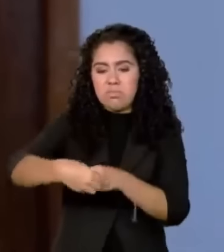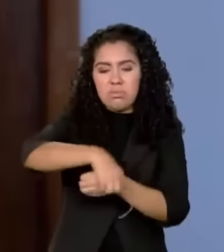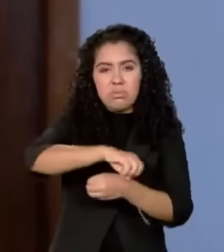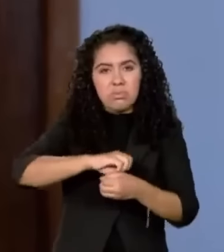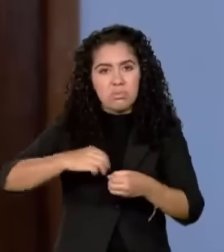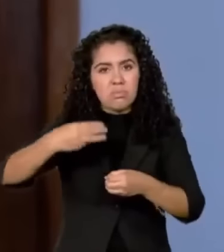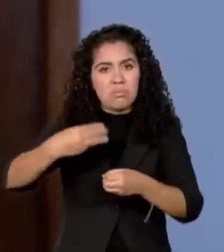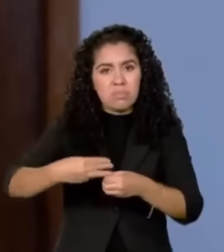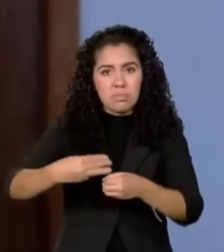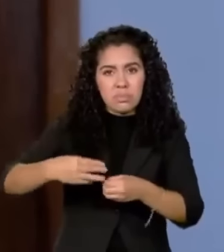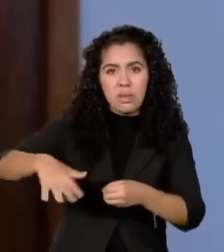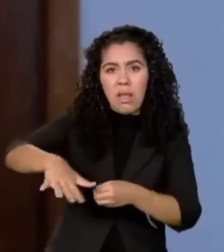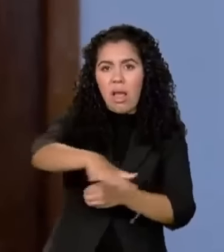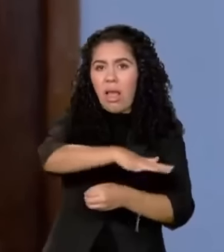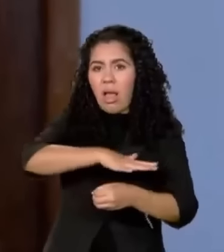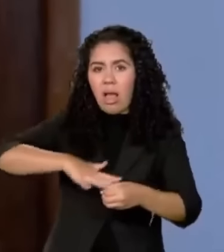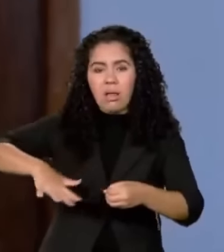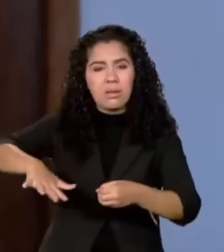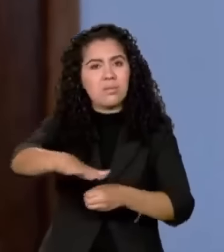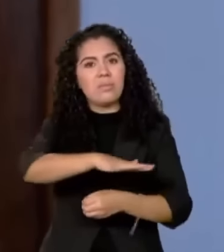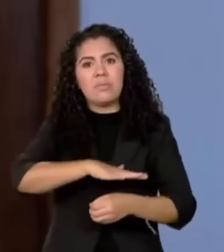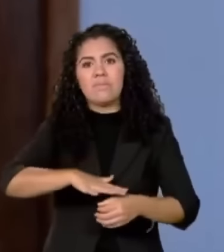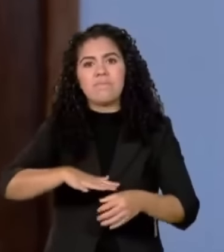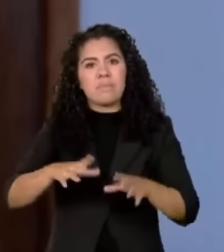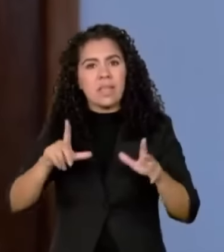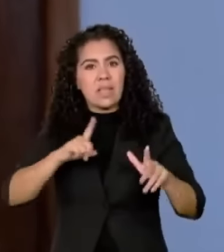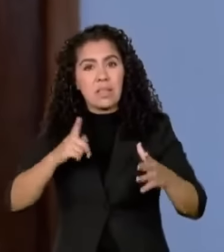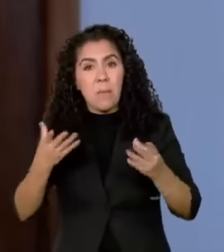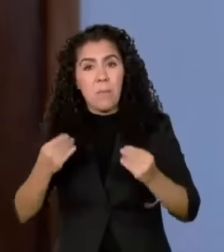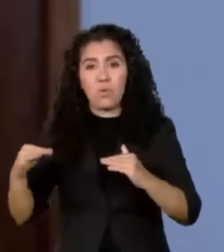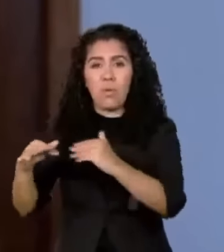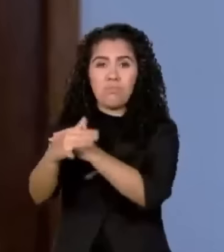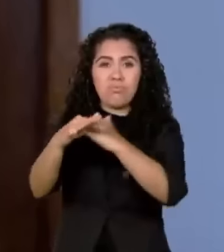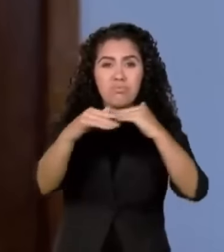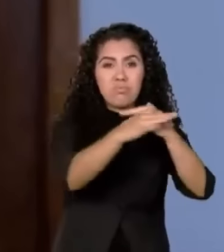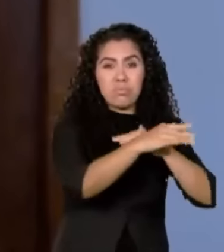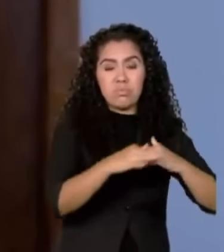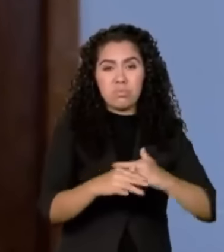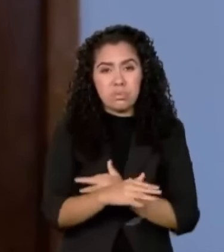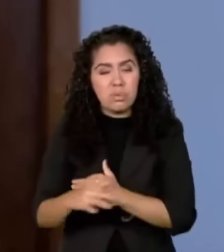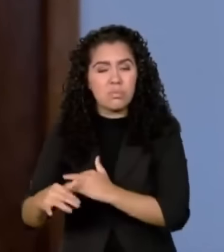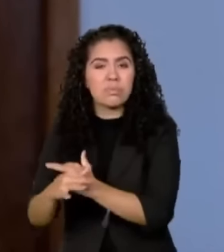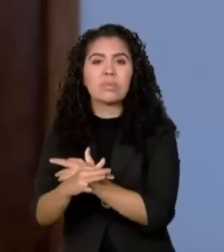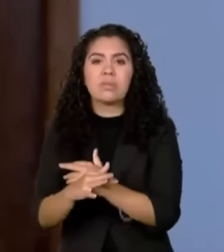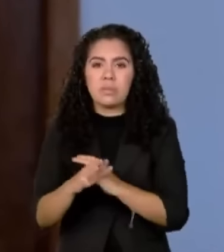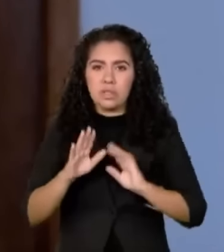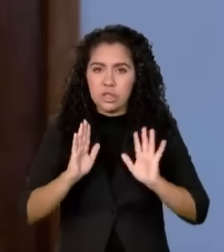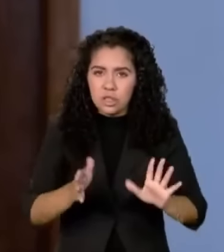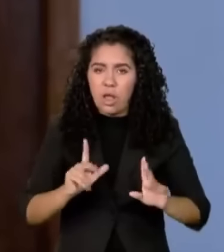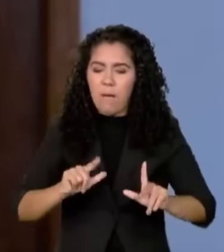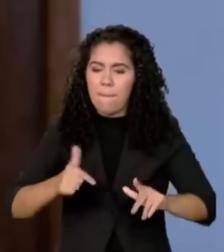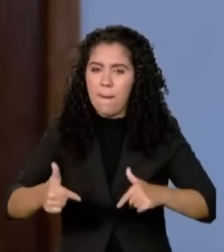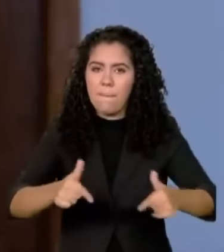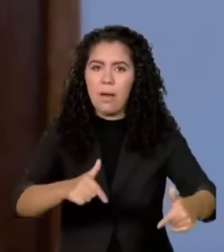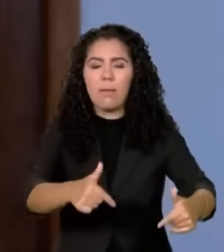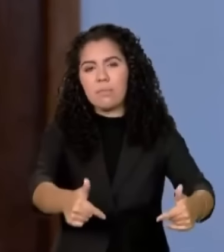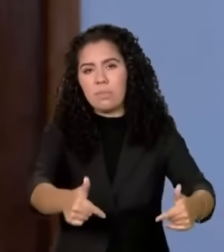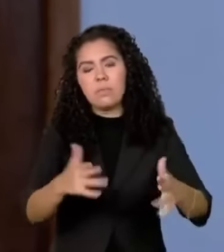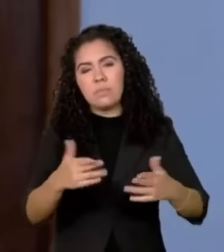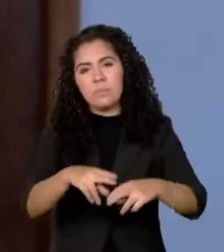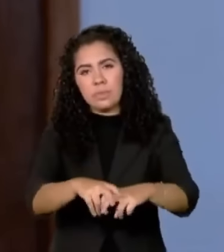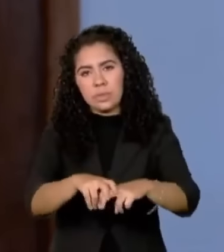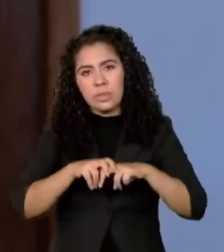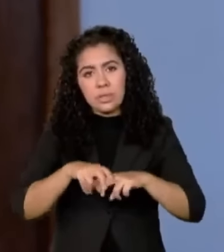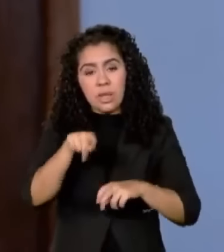da região dos vales, da Serra Gaúcha, regiões muito populosas do nosso estado, que estão sendo acometidas nesse momento, e por isso que é